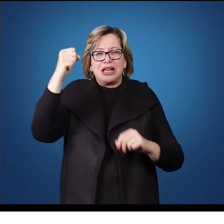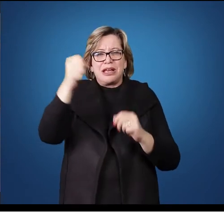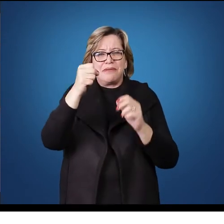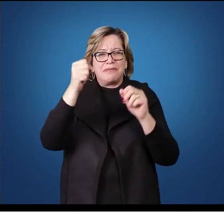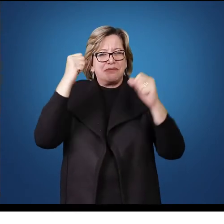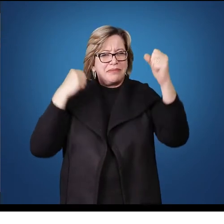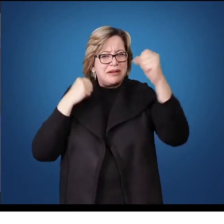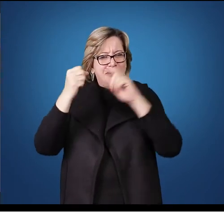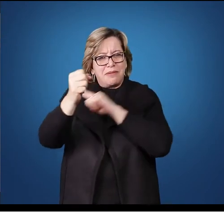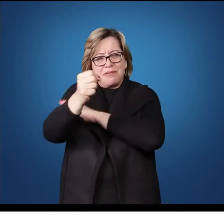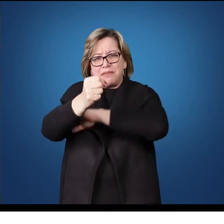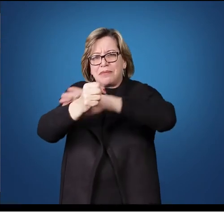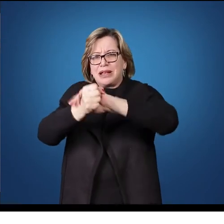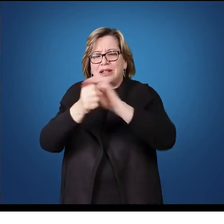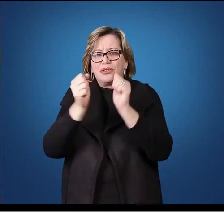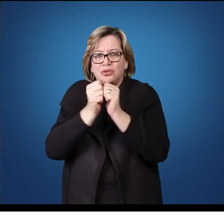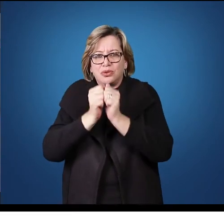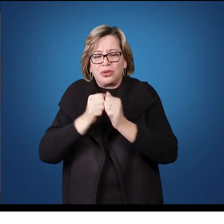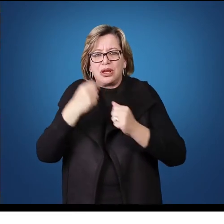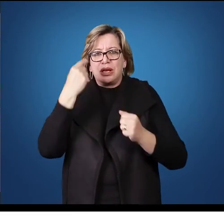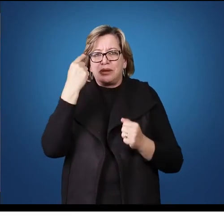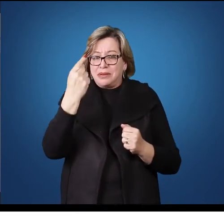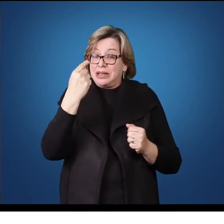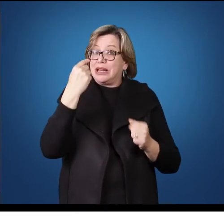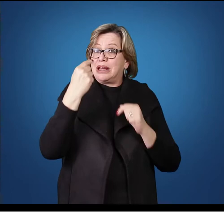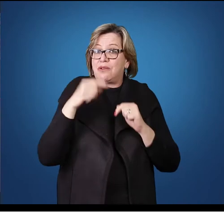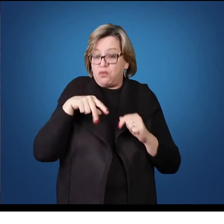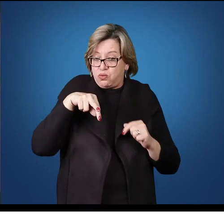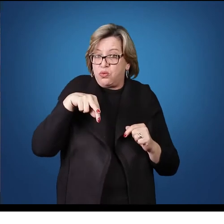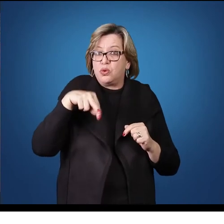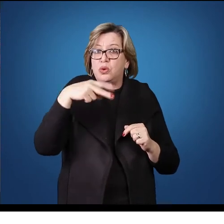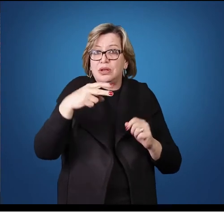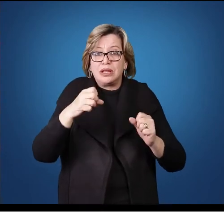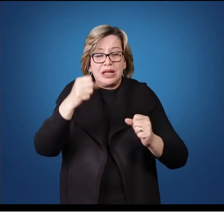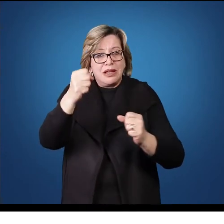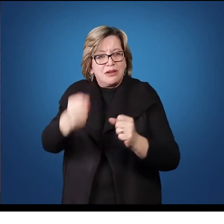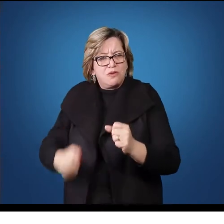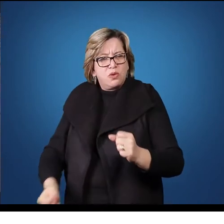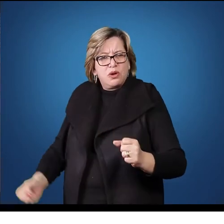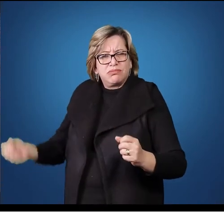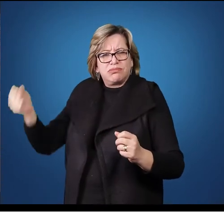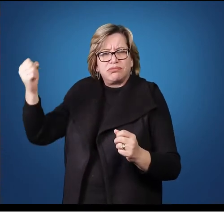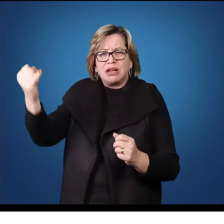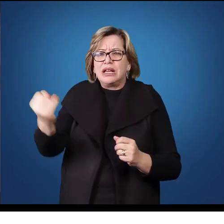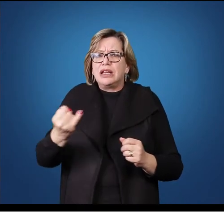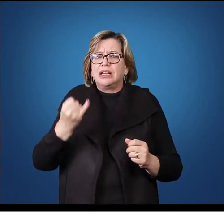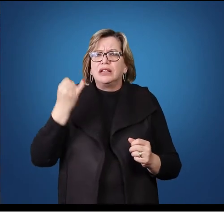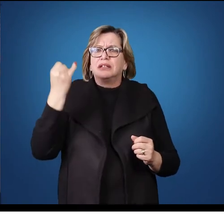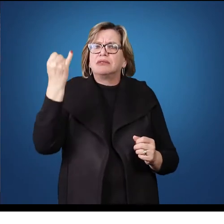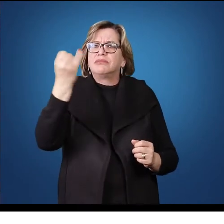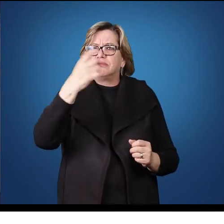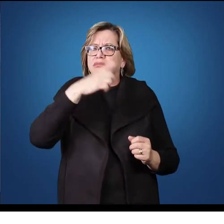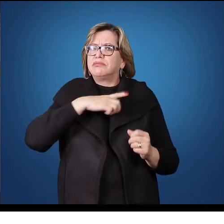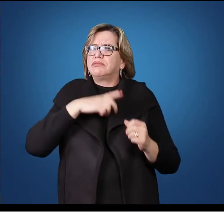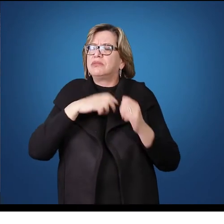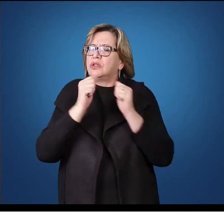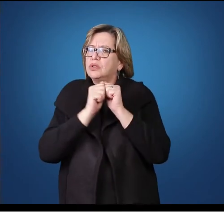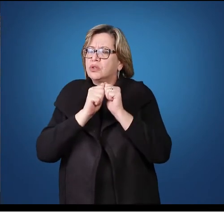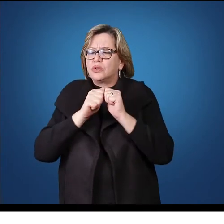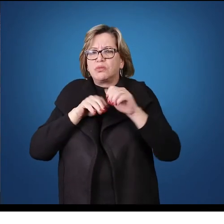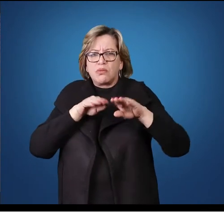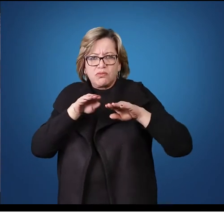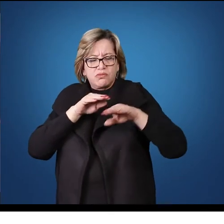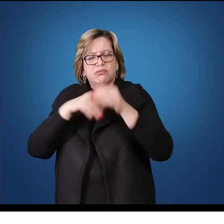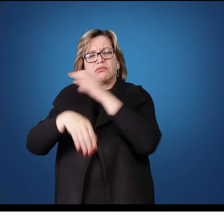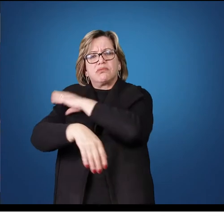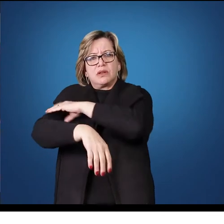chamada. Então, entre a segunda e a primeira passada, é importante fazer com que haja esse movimento dos braços para que ele ajude a alcançar essa energia para o